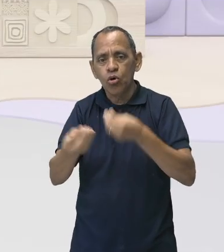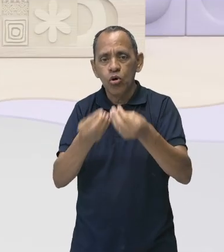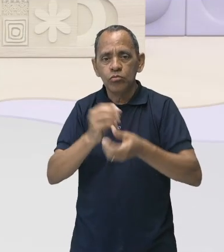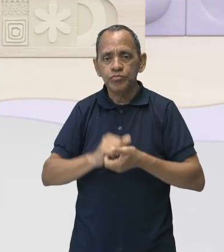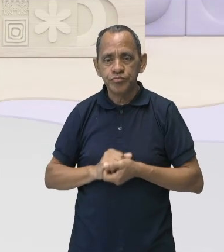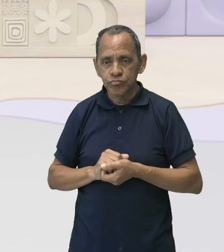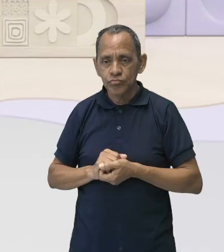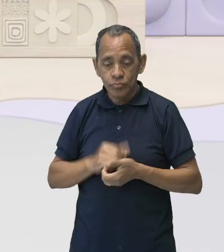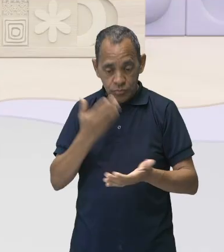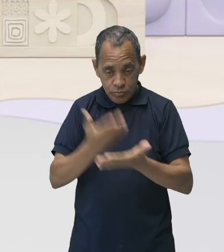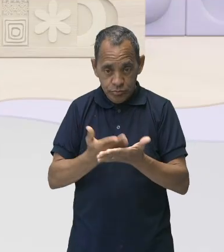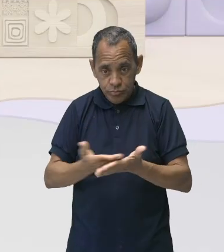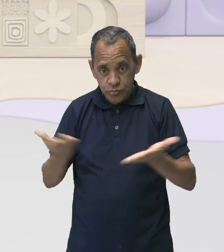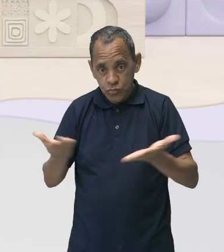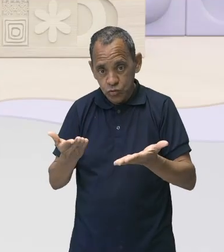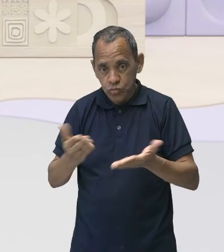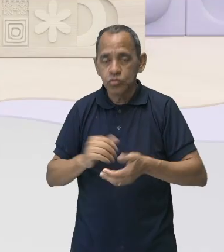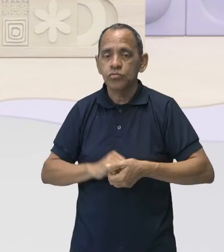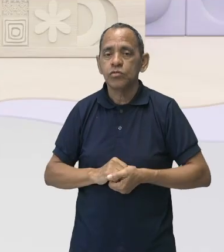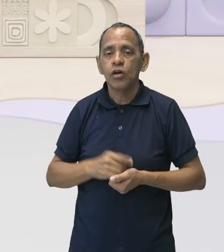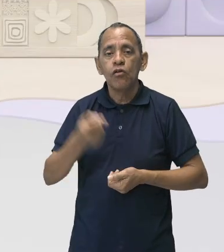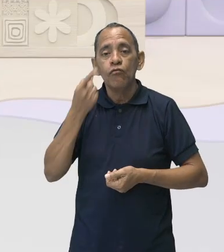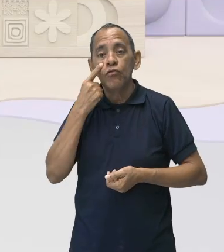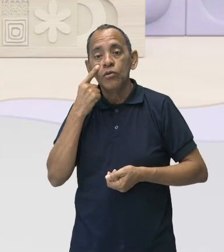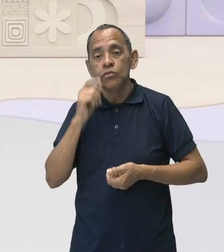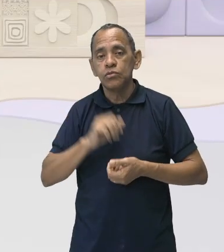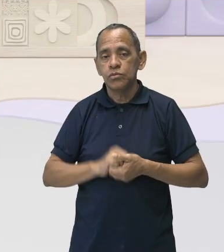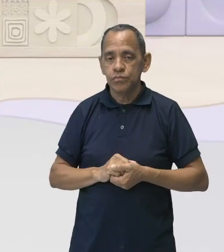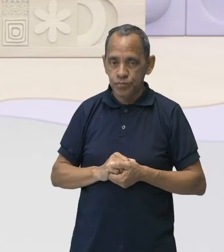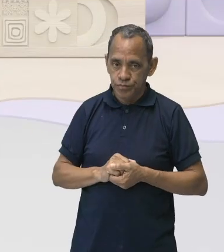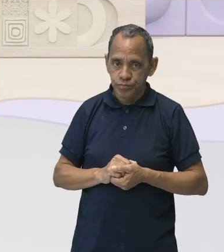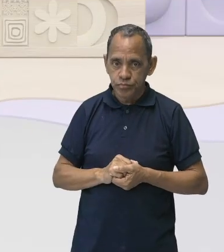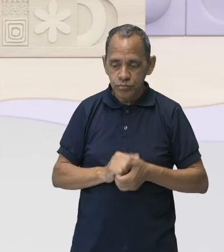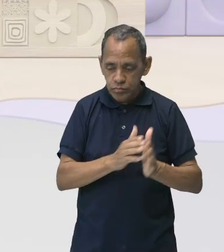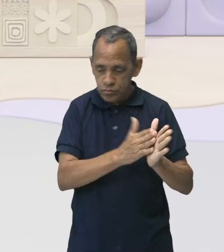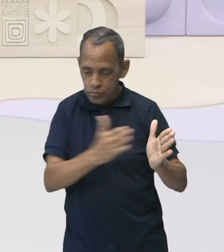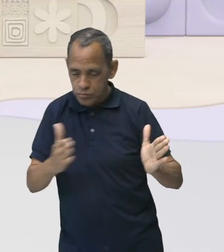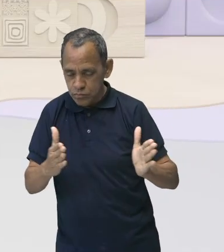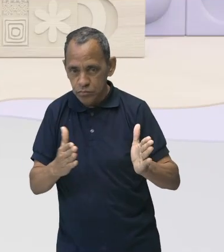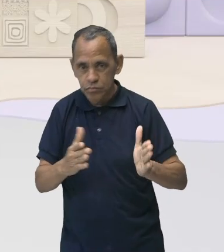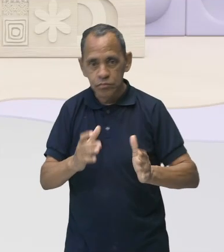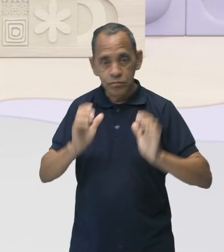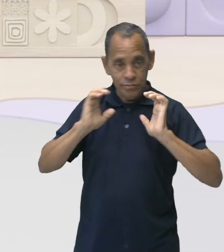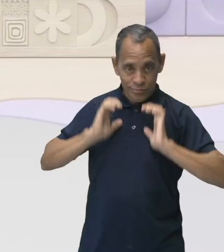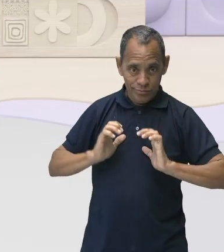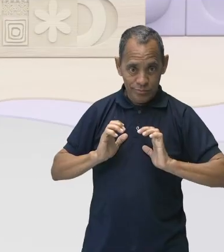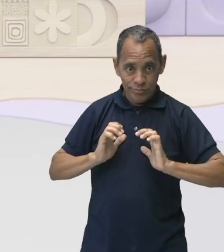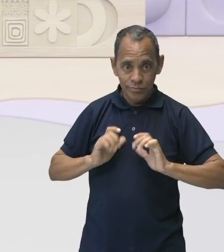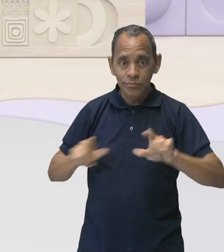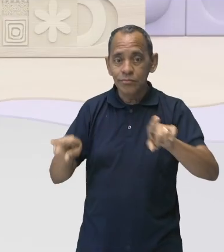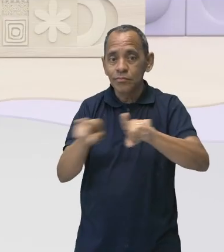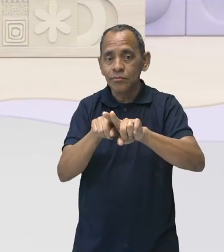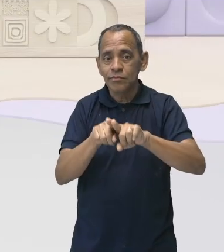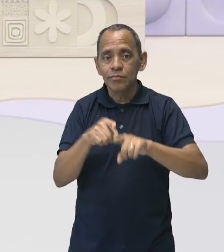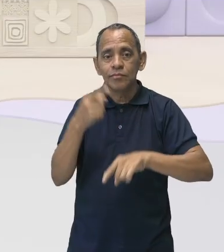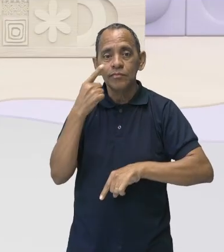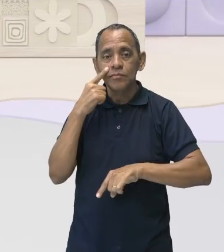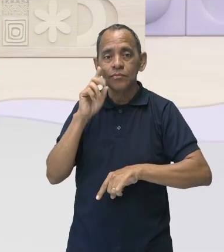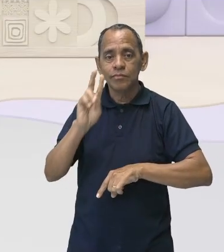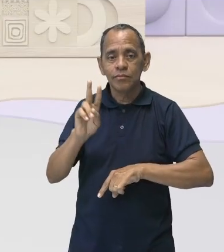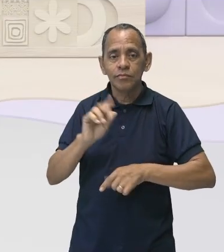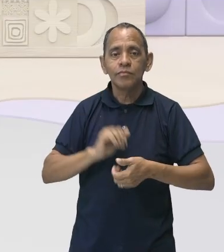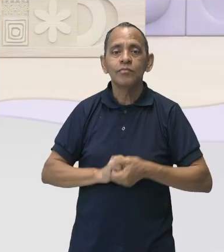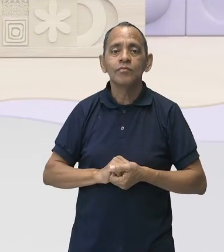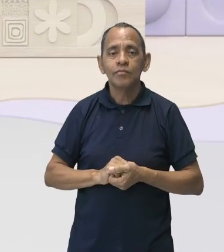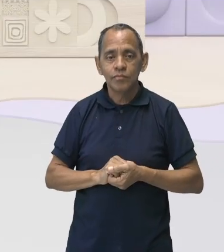da aula de hoje, o que nós vimos? Nós vimos a relação entre ética, também vimos também a questão dos